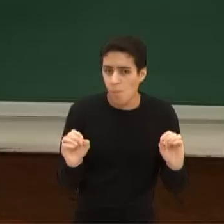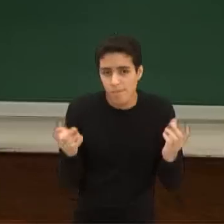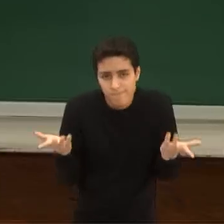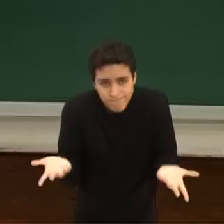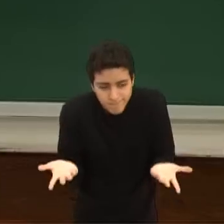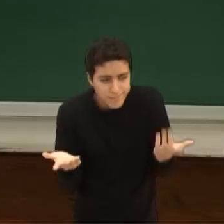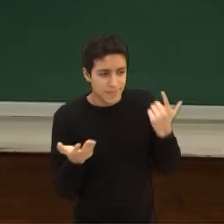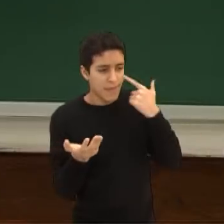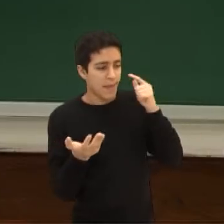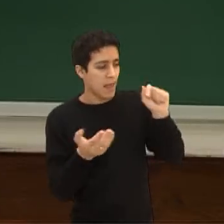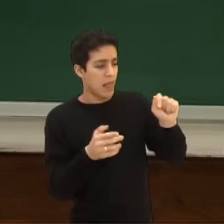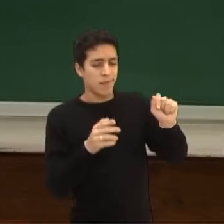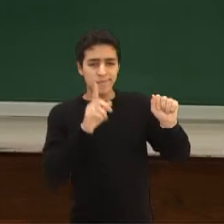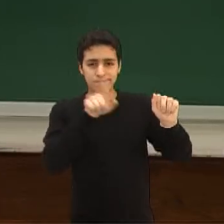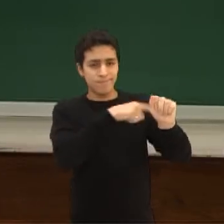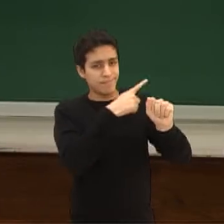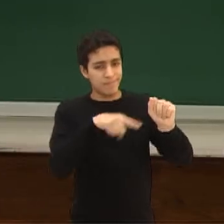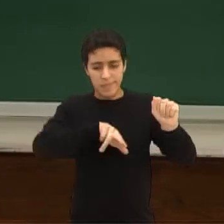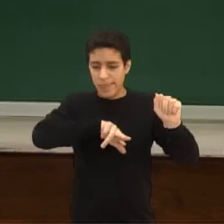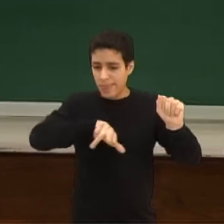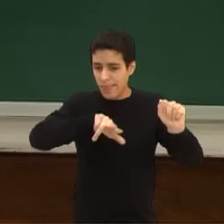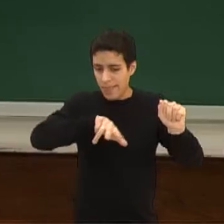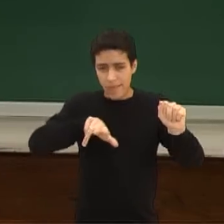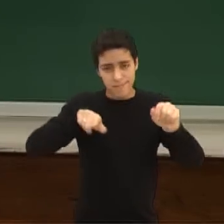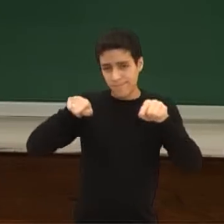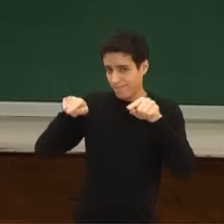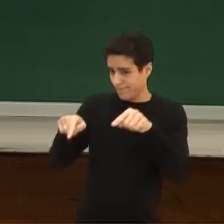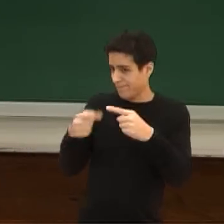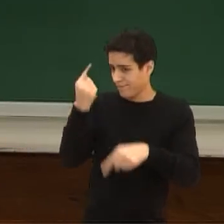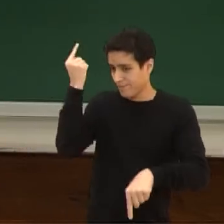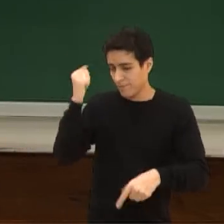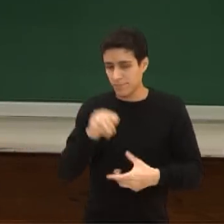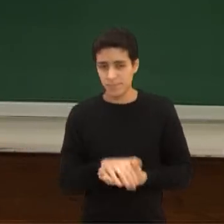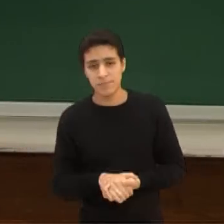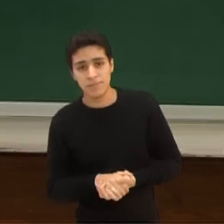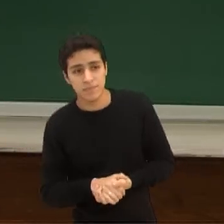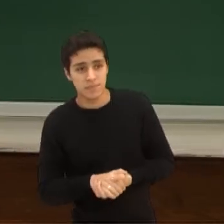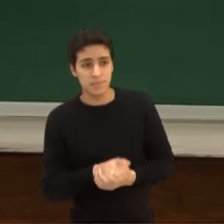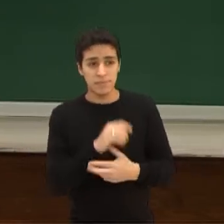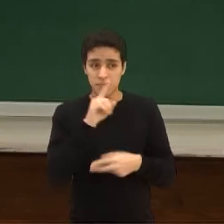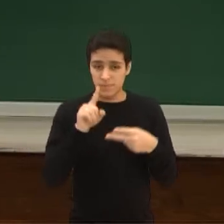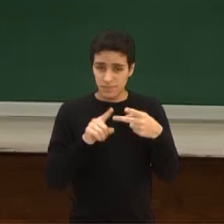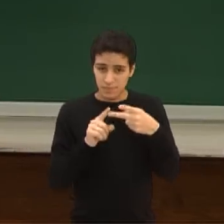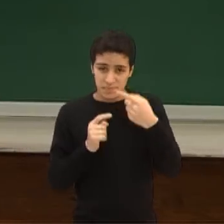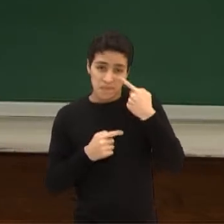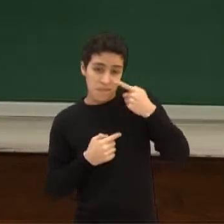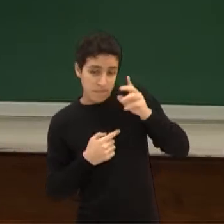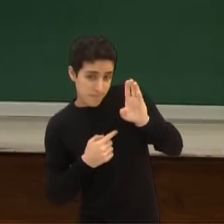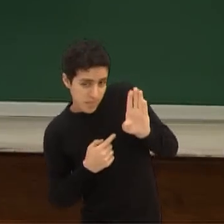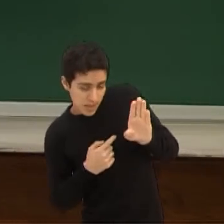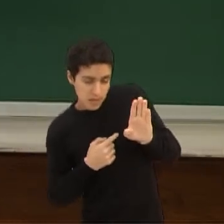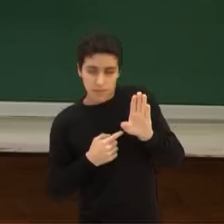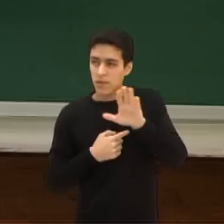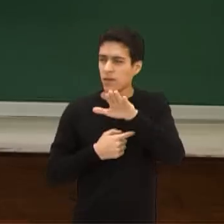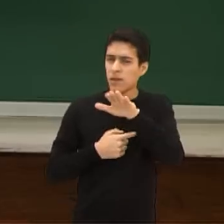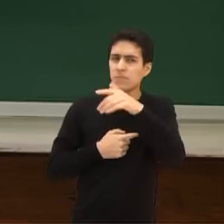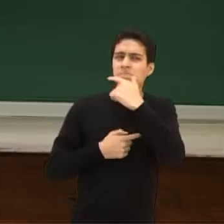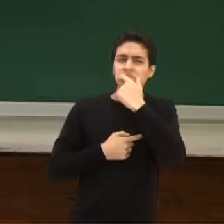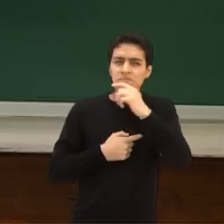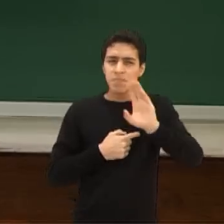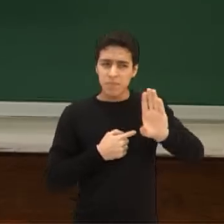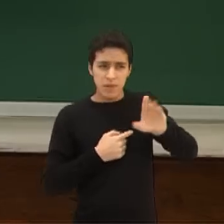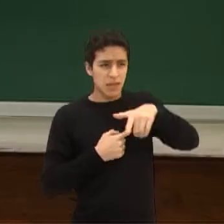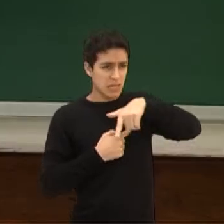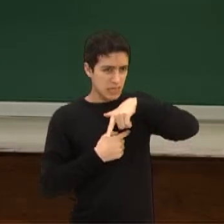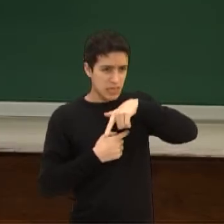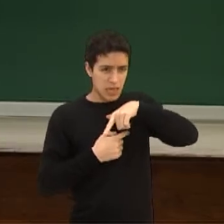Então, a letra A não é a planificação do cone, certinho? A letra B. Opa, prof, a letra B